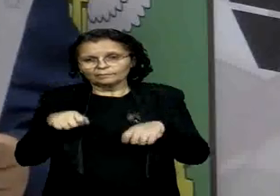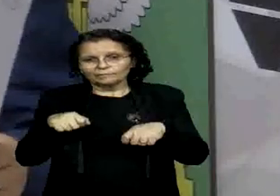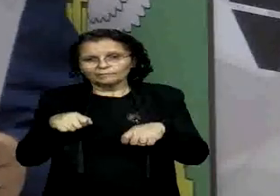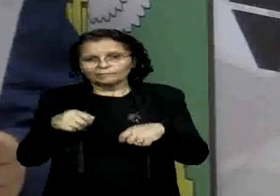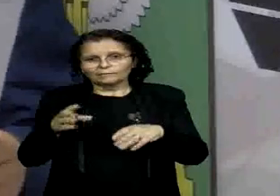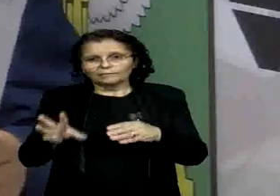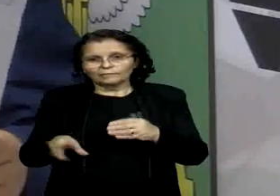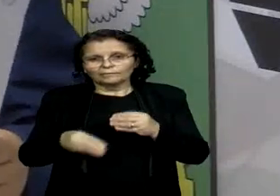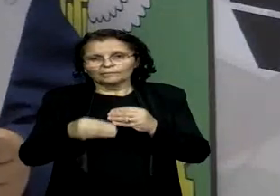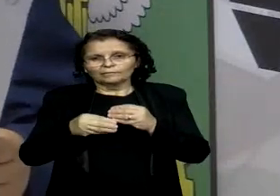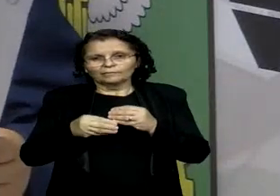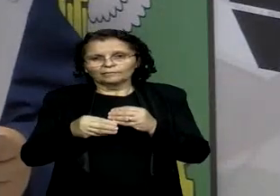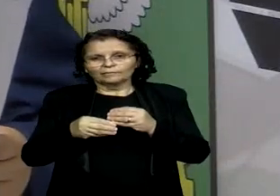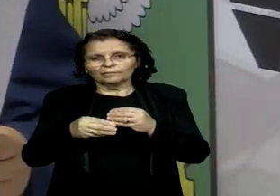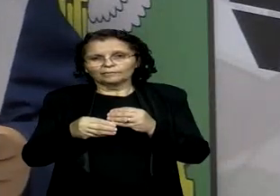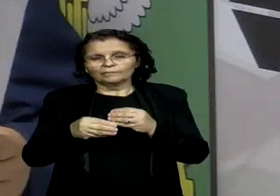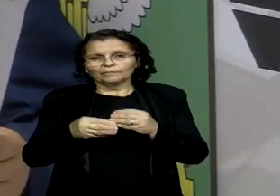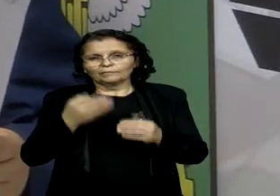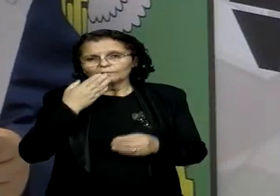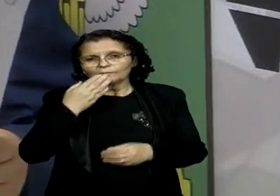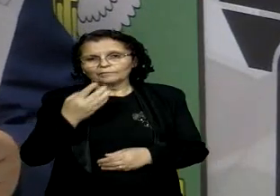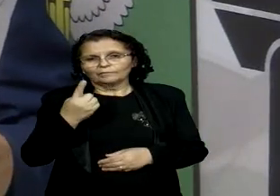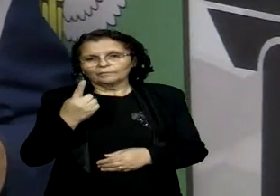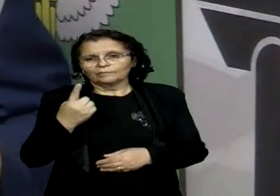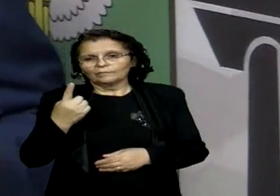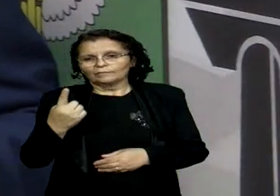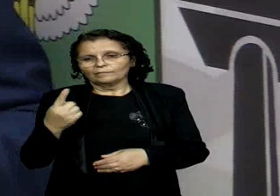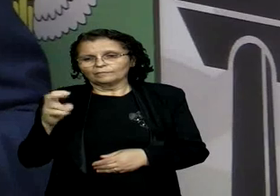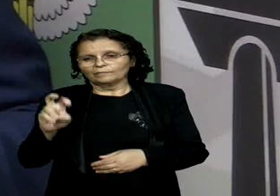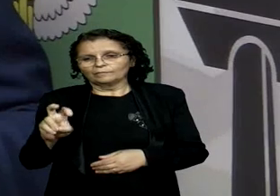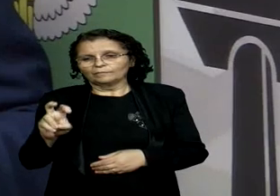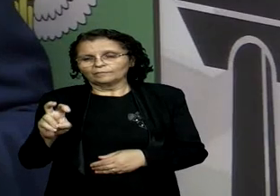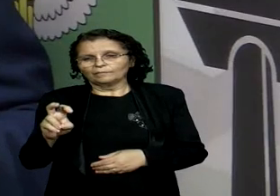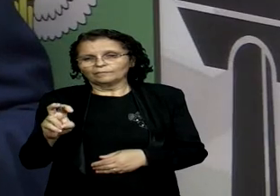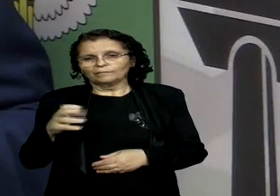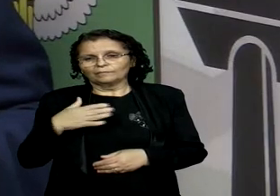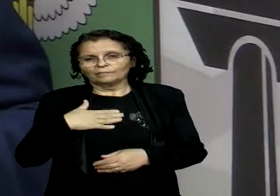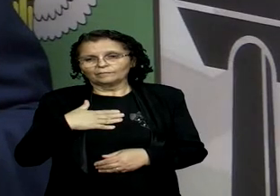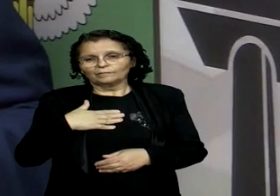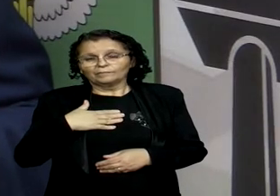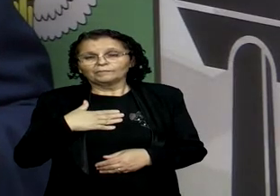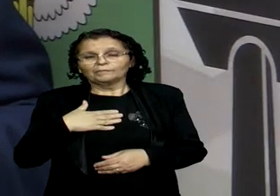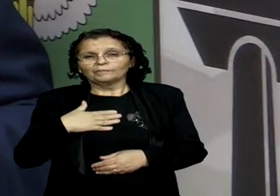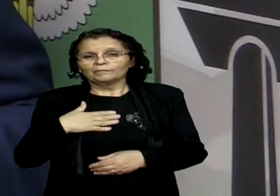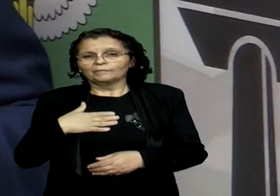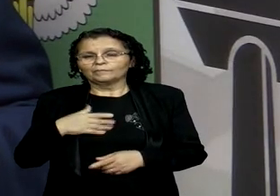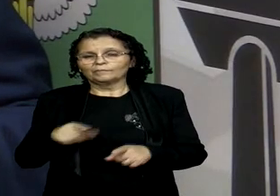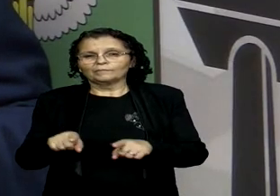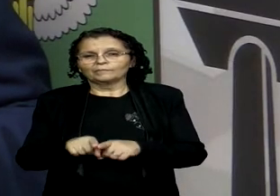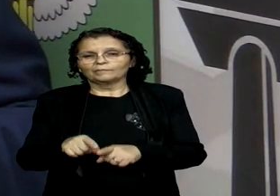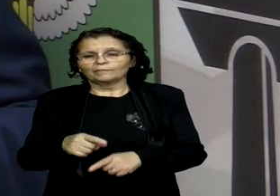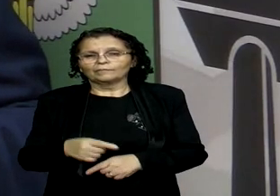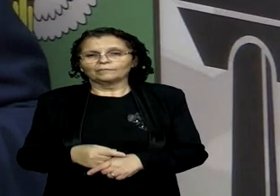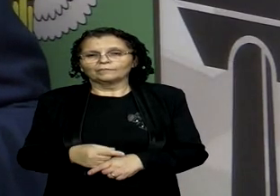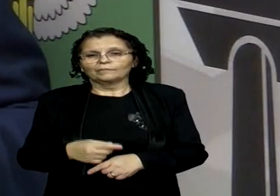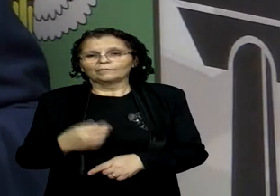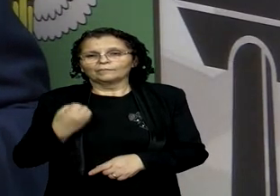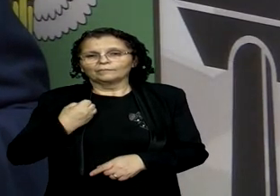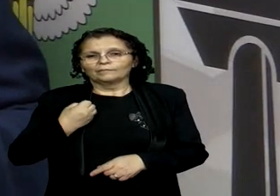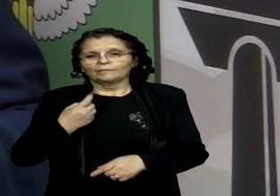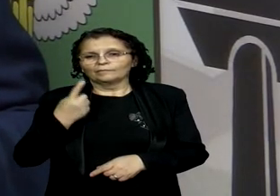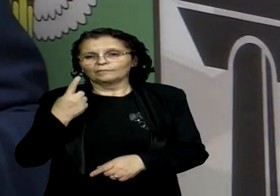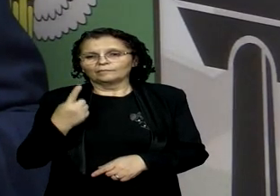da inclusão da moção de apelo 115, de autoria desse vereador, e também a moção de